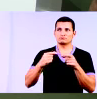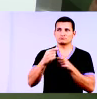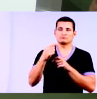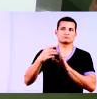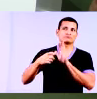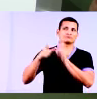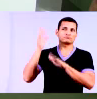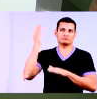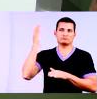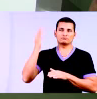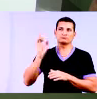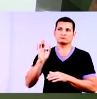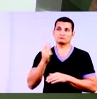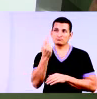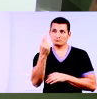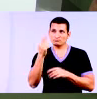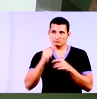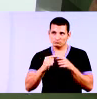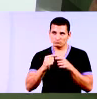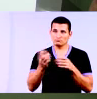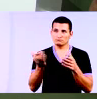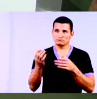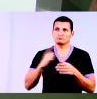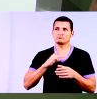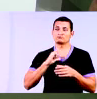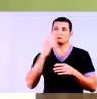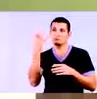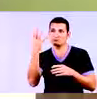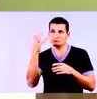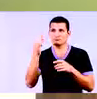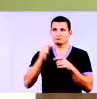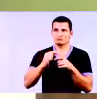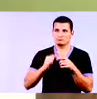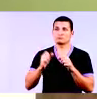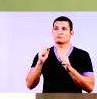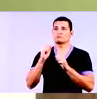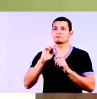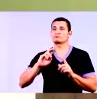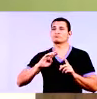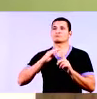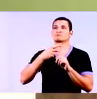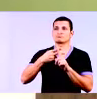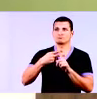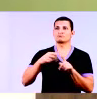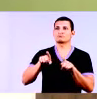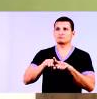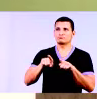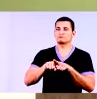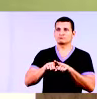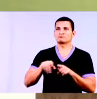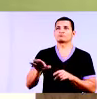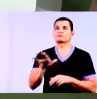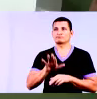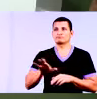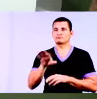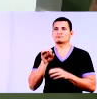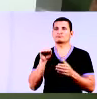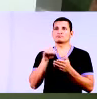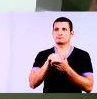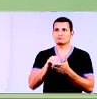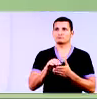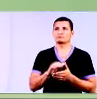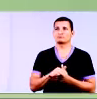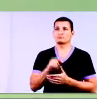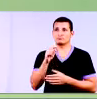né? Exatamente. Hoje já tem 4 núcleos físicos, podendo ser dobrada essa quantidade de núcleos por núcleos virtuais, não é isso? Exatamente. Então a gente tem